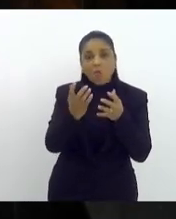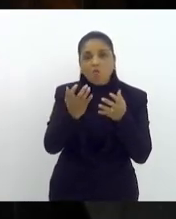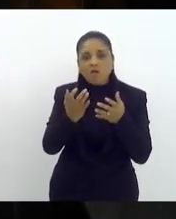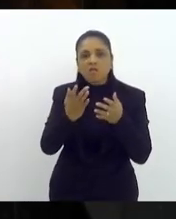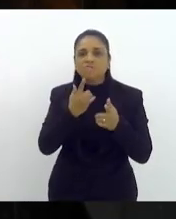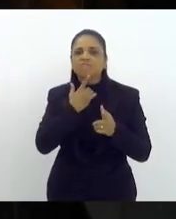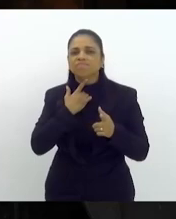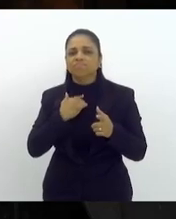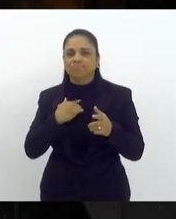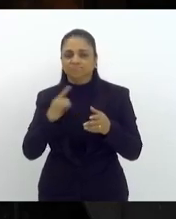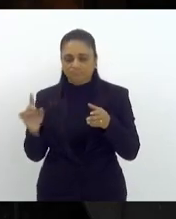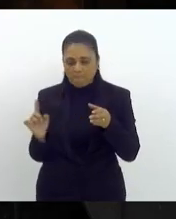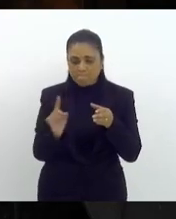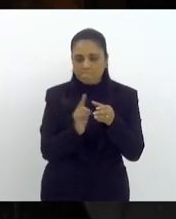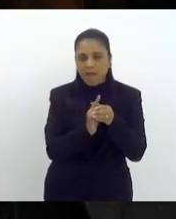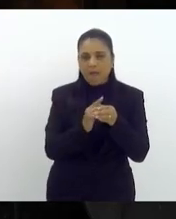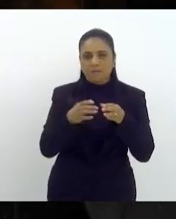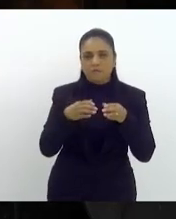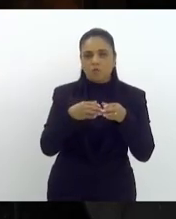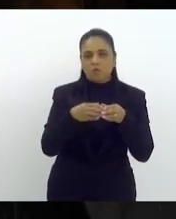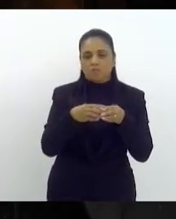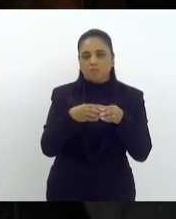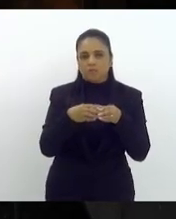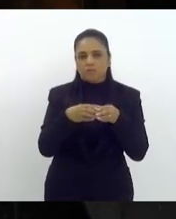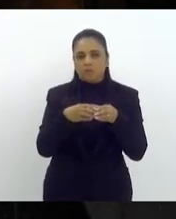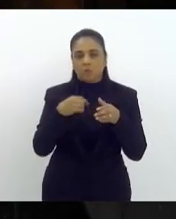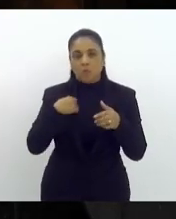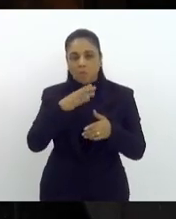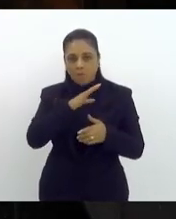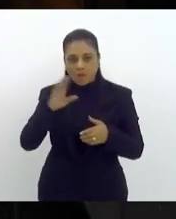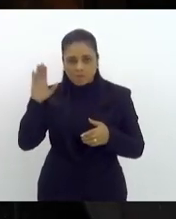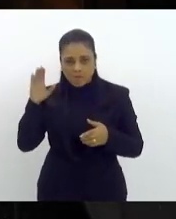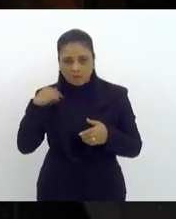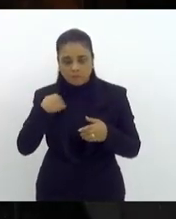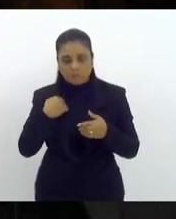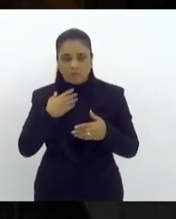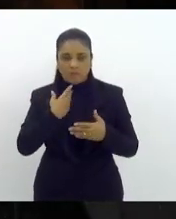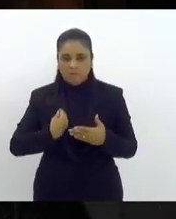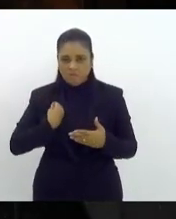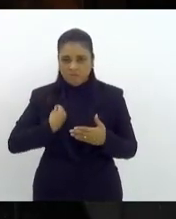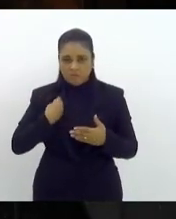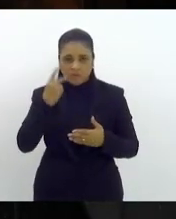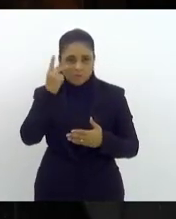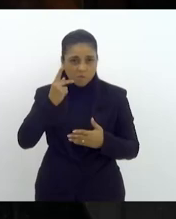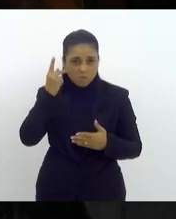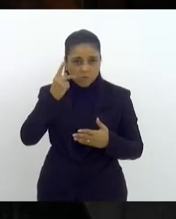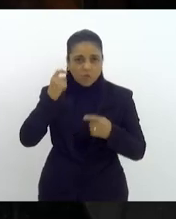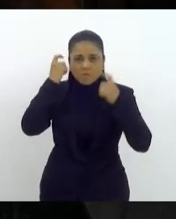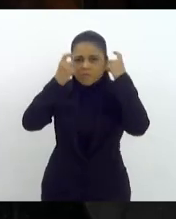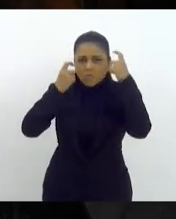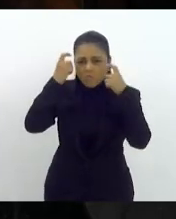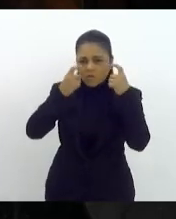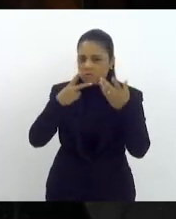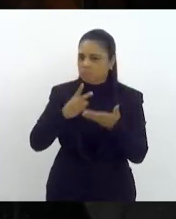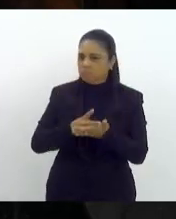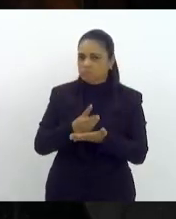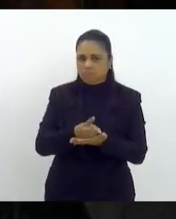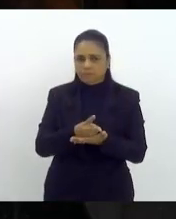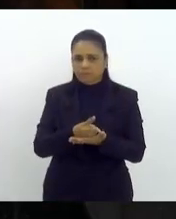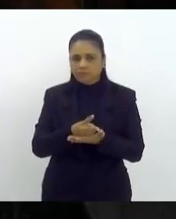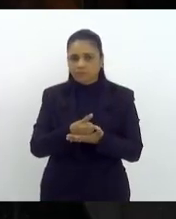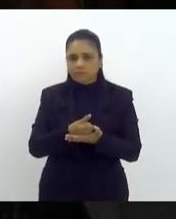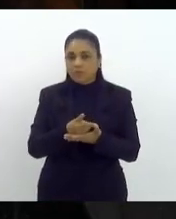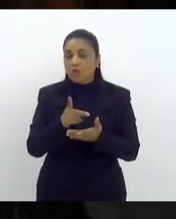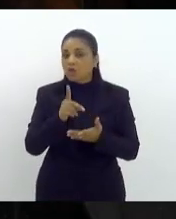até porque nós temos tido o nosso mandato e na nossa vida pública essa preocupação não é